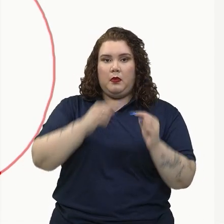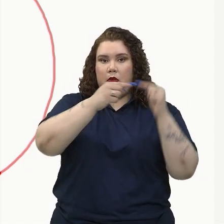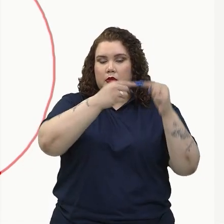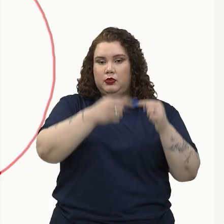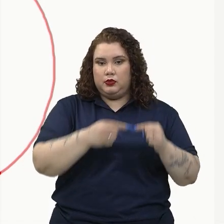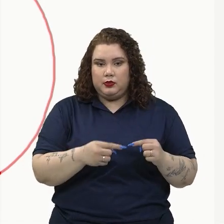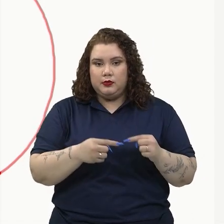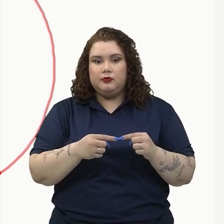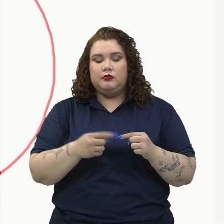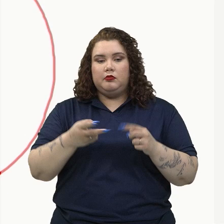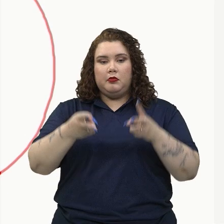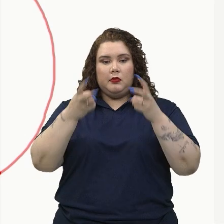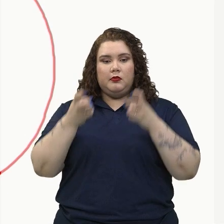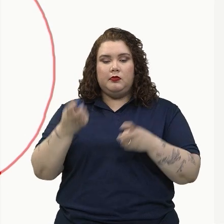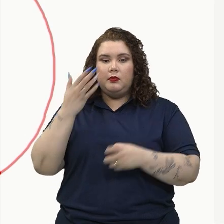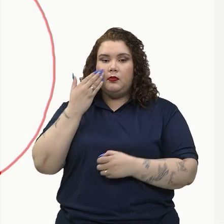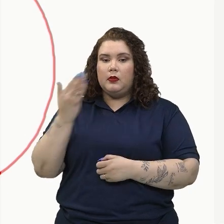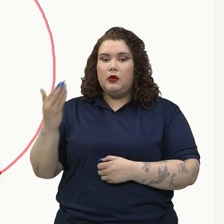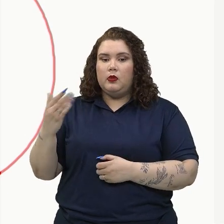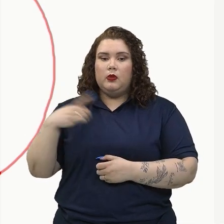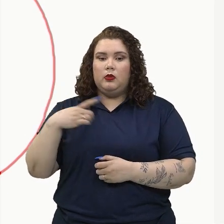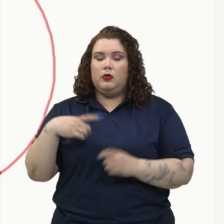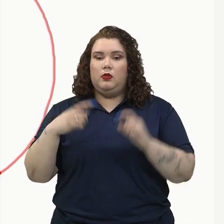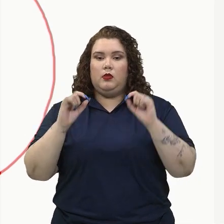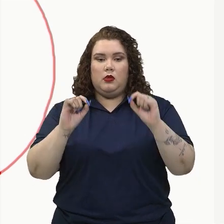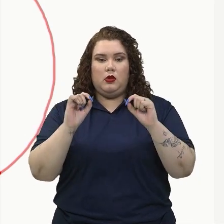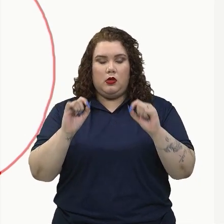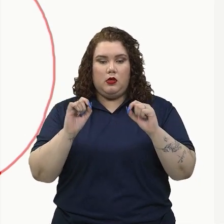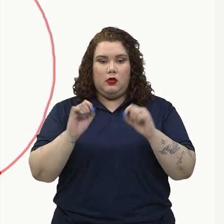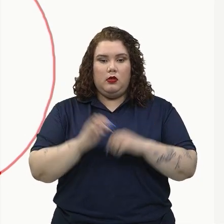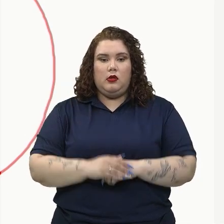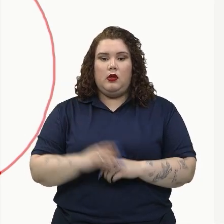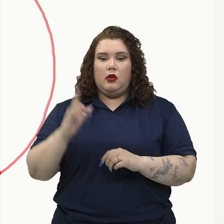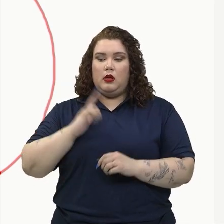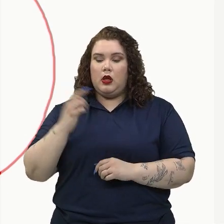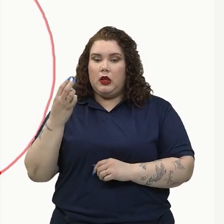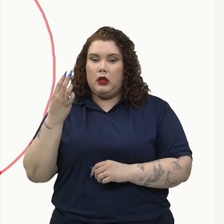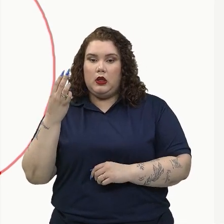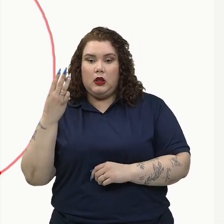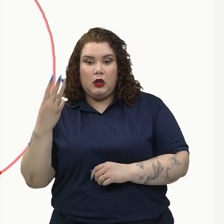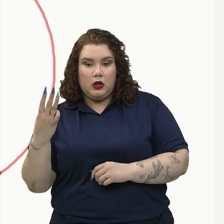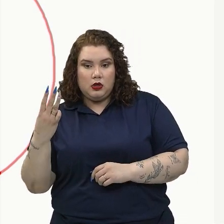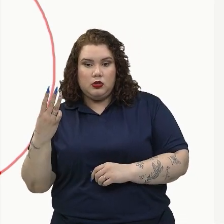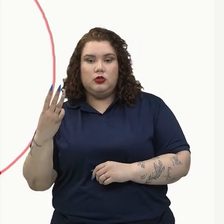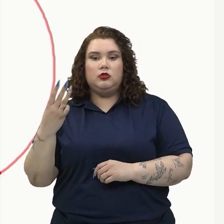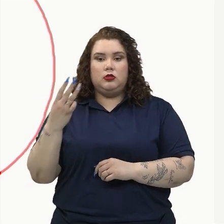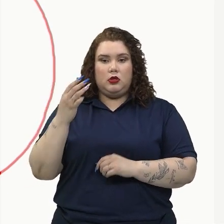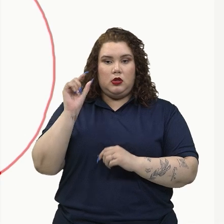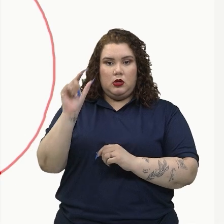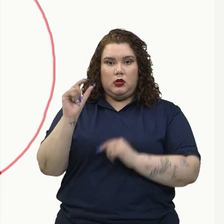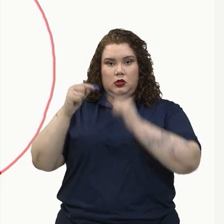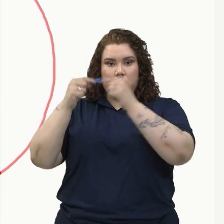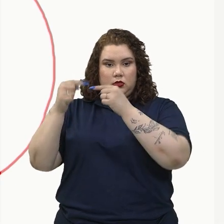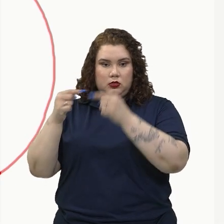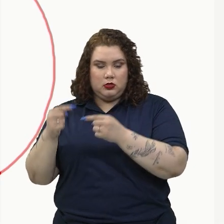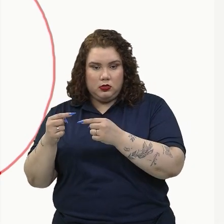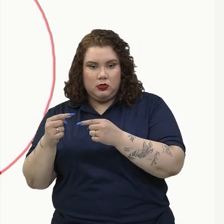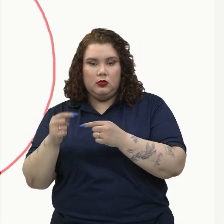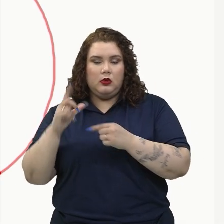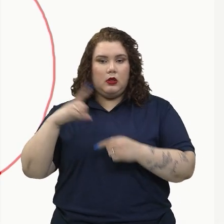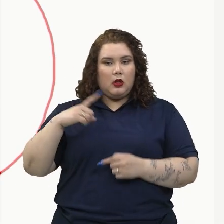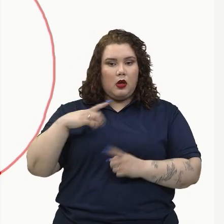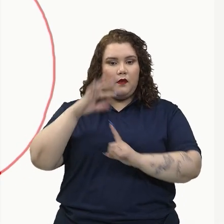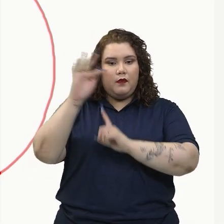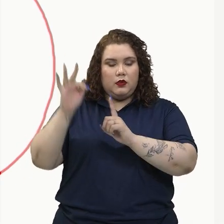nesse circuito do lado esquerdo, eu tenho um circuito que tem 3 resistores. Ele tem uma